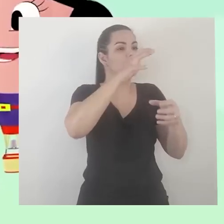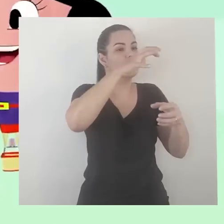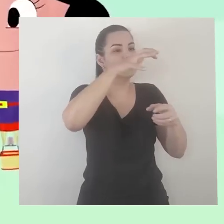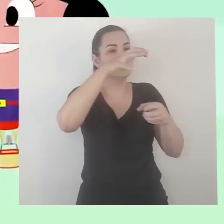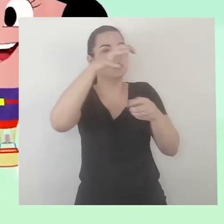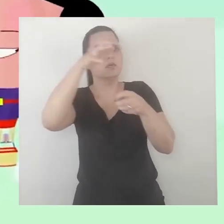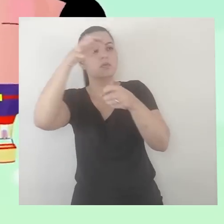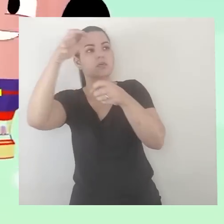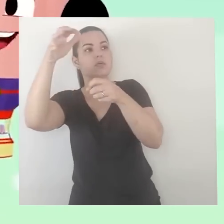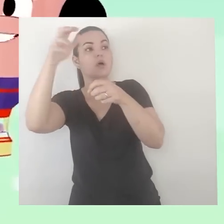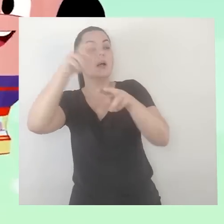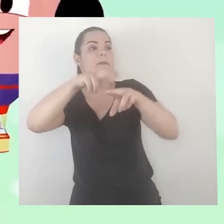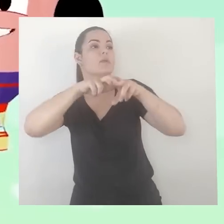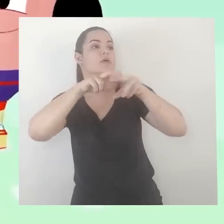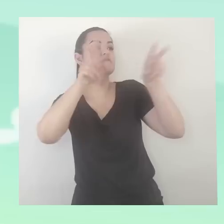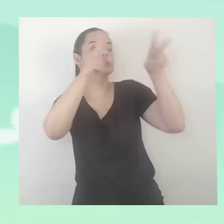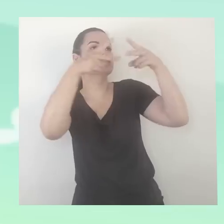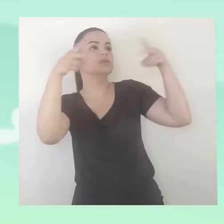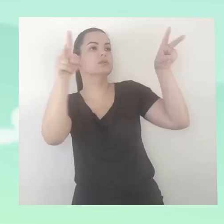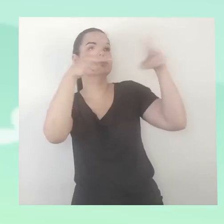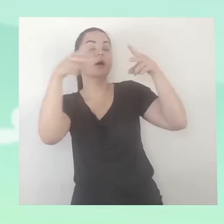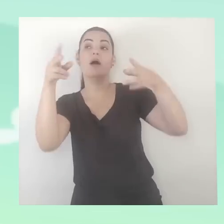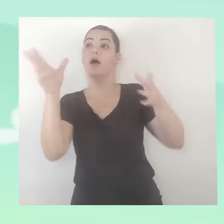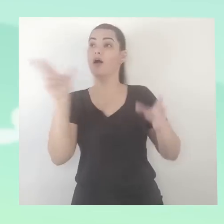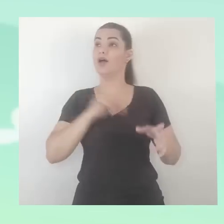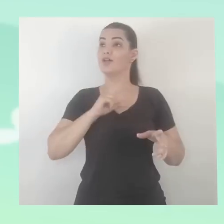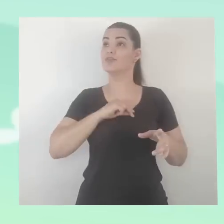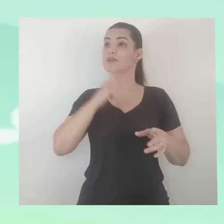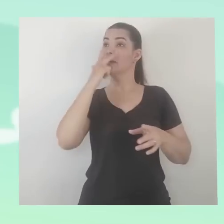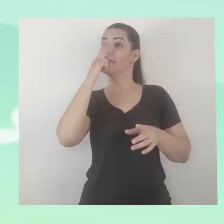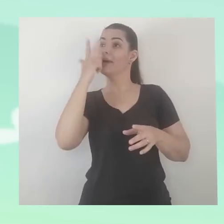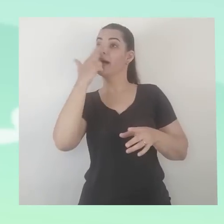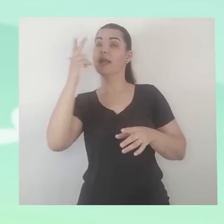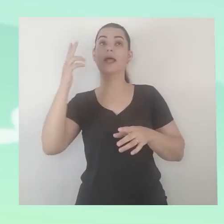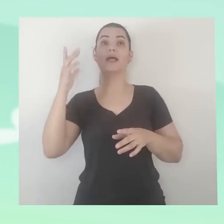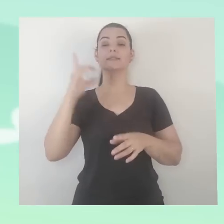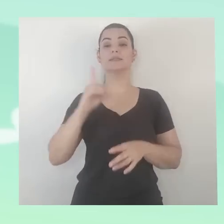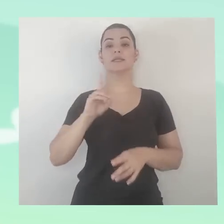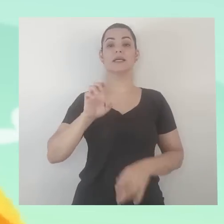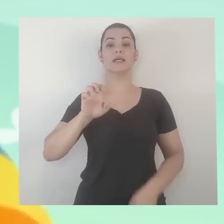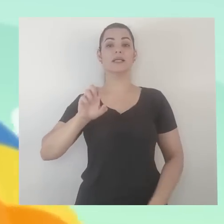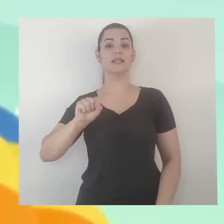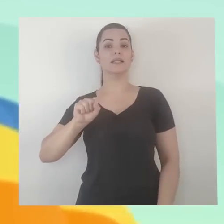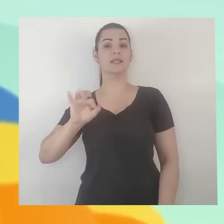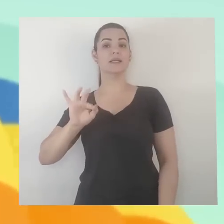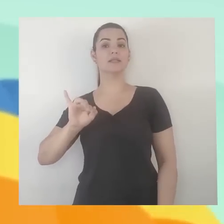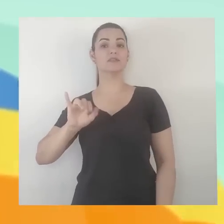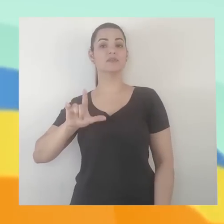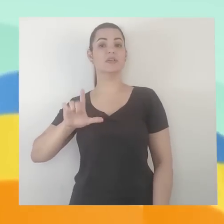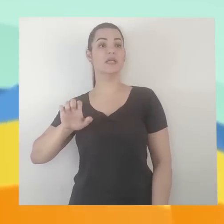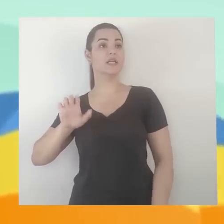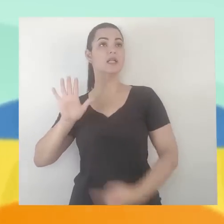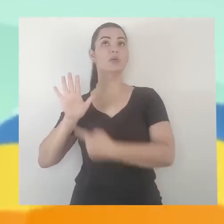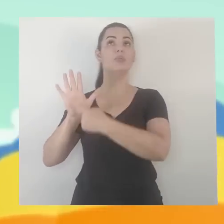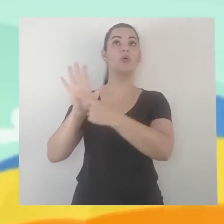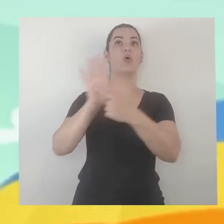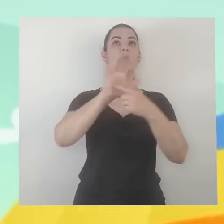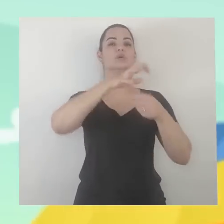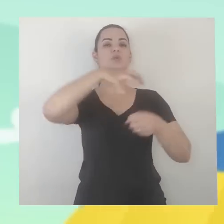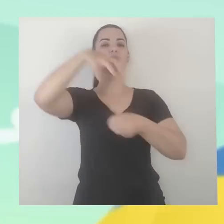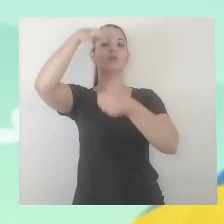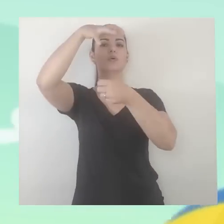balões! Acho que é um desfile. Sobe, sobe, esquenta, esquenta, a